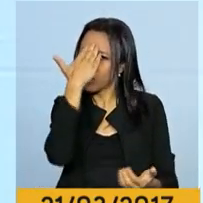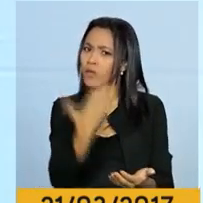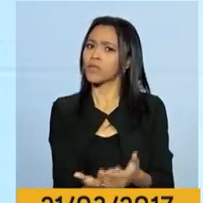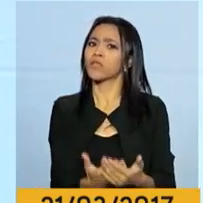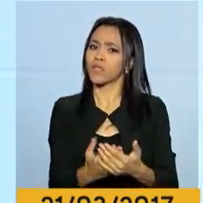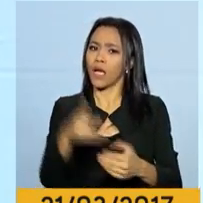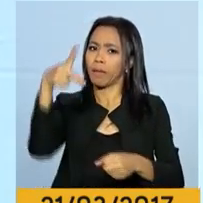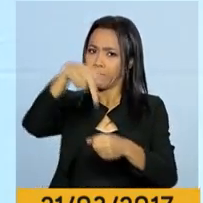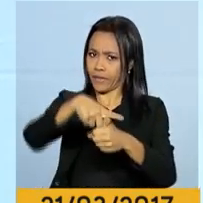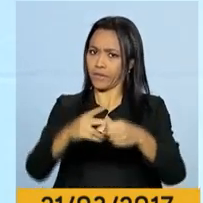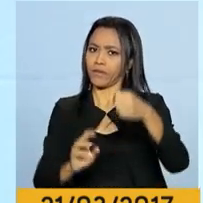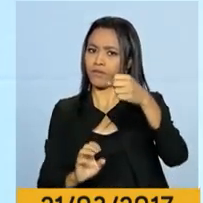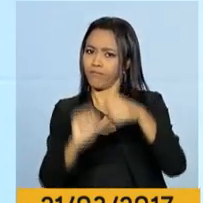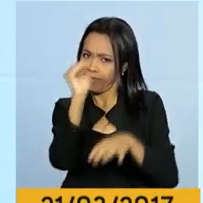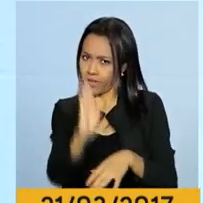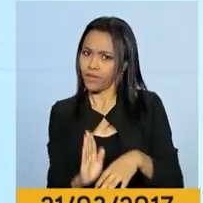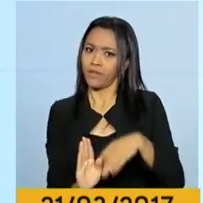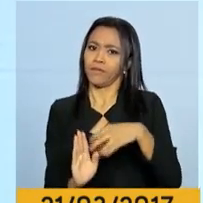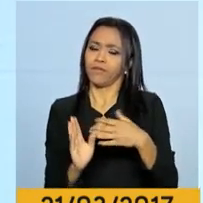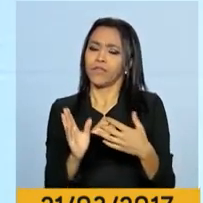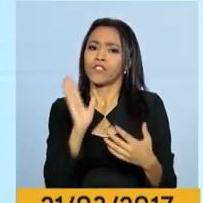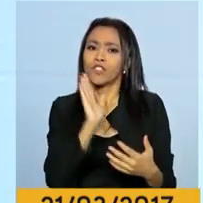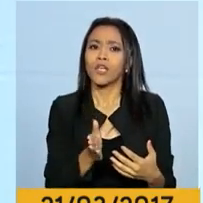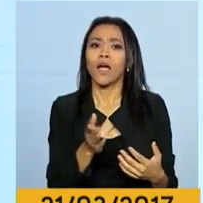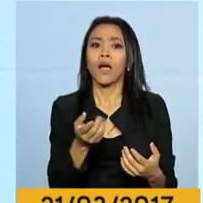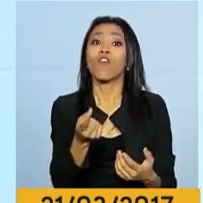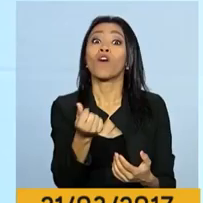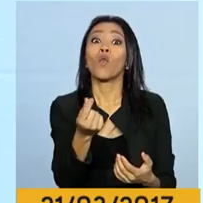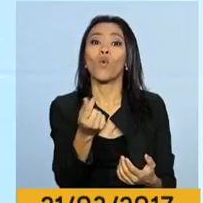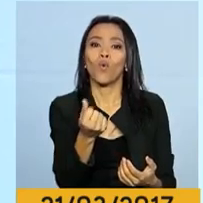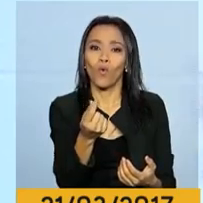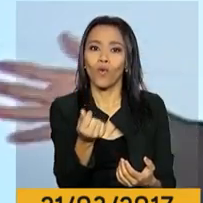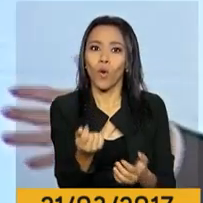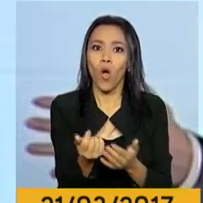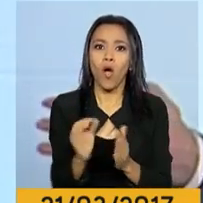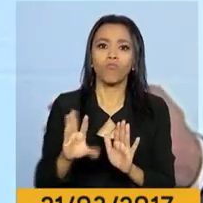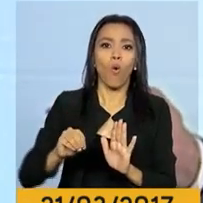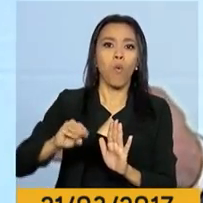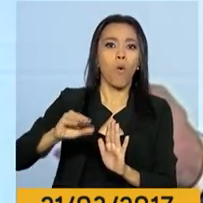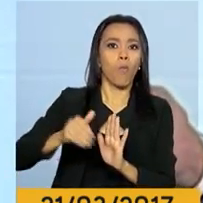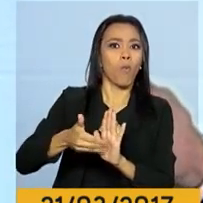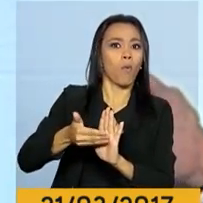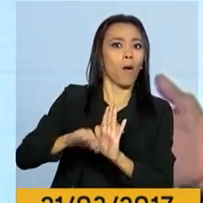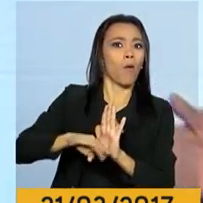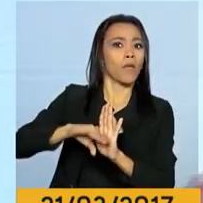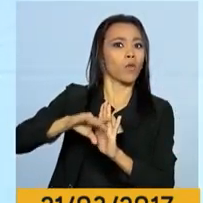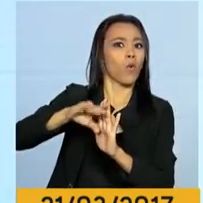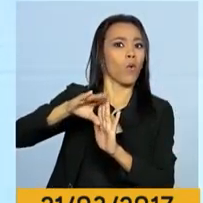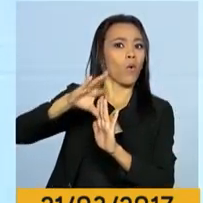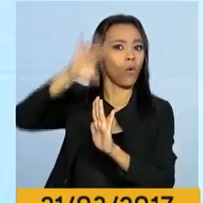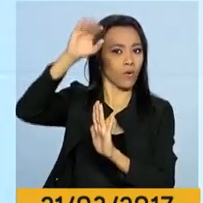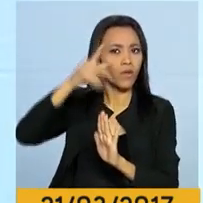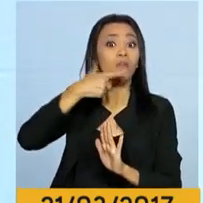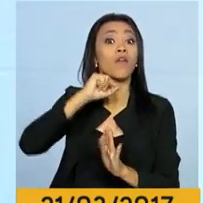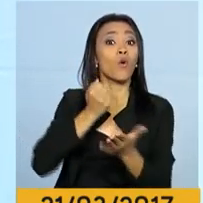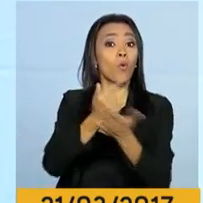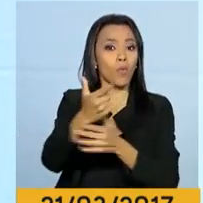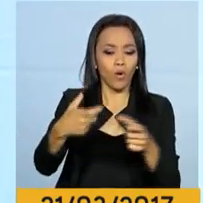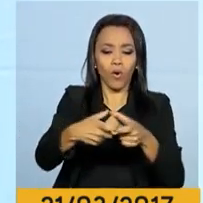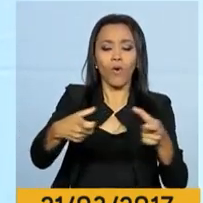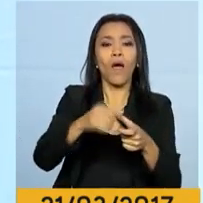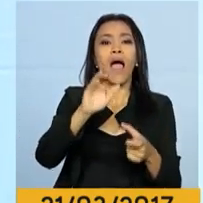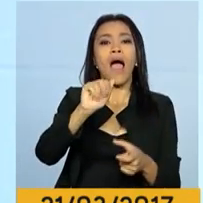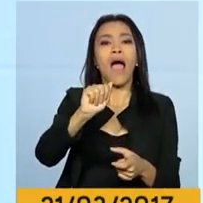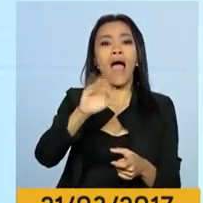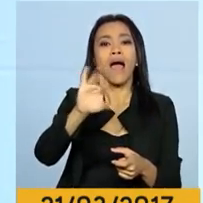Né? O seu valor de mercado aumentou em 145%. Imagine quem comprou a ação há um